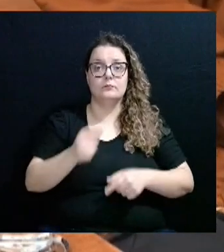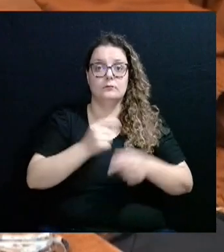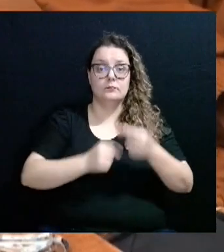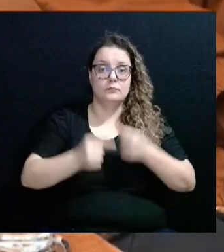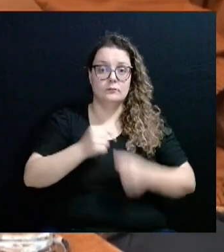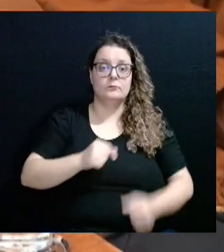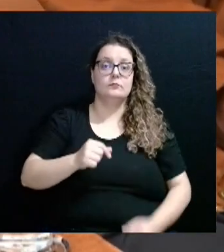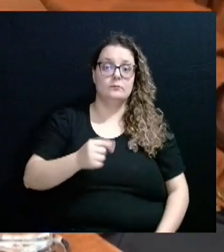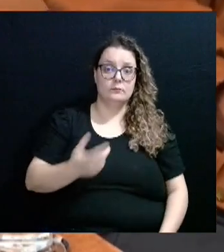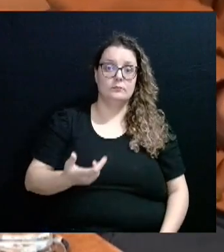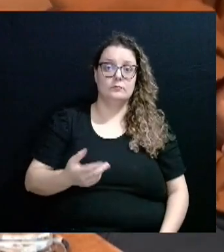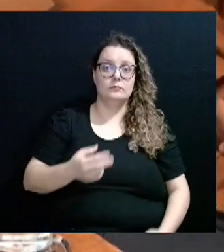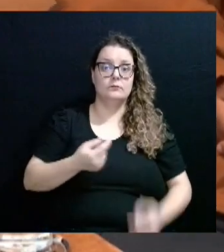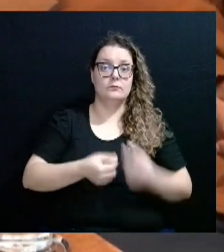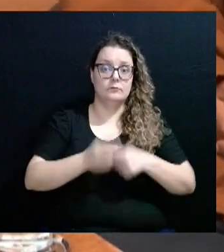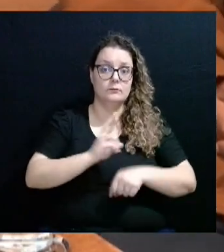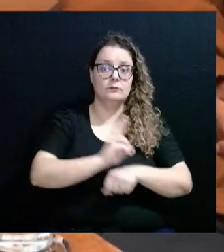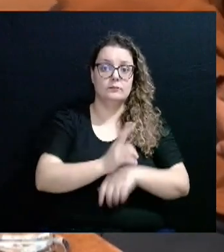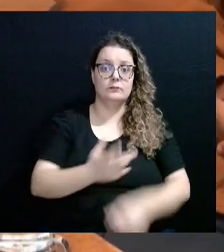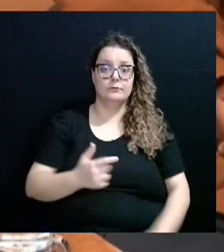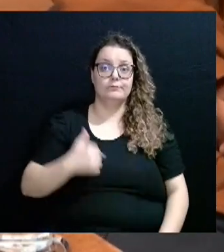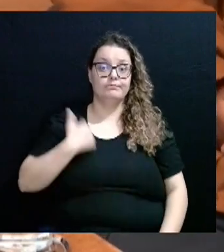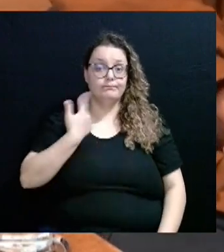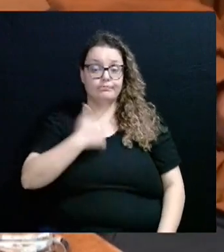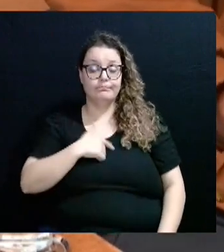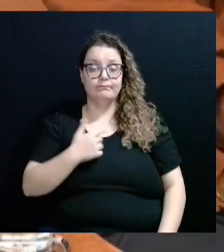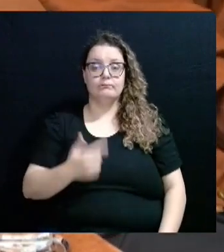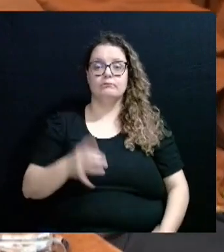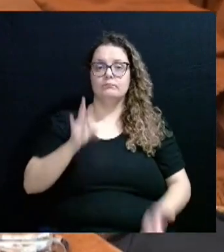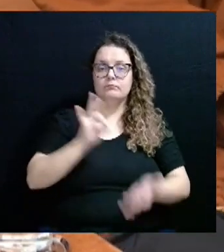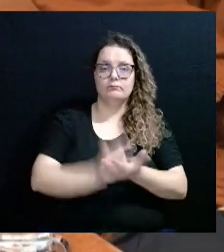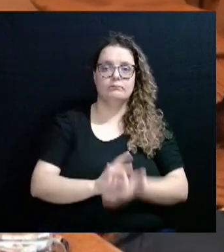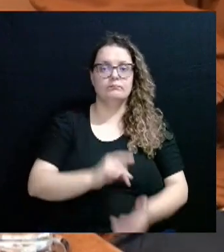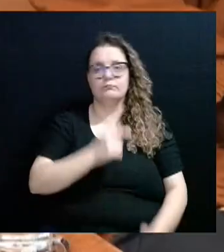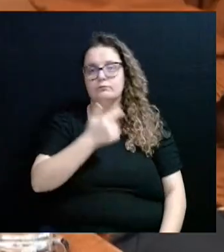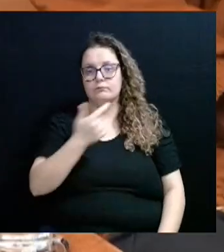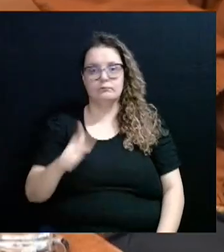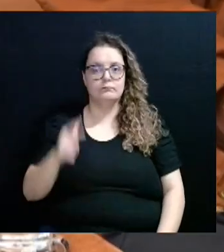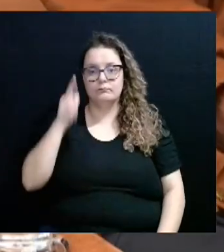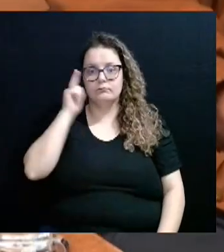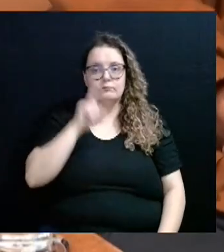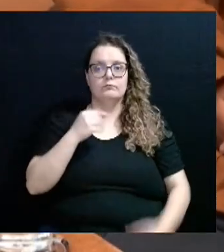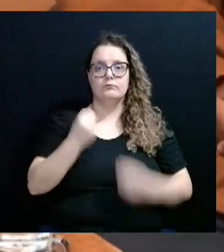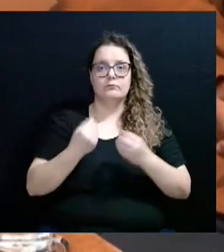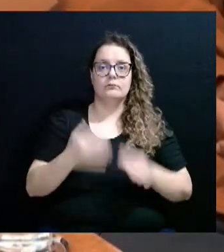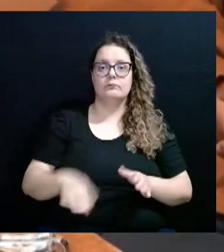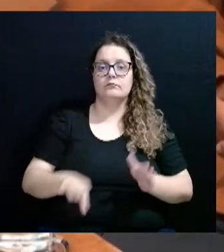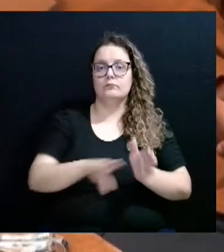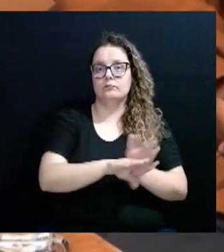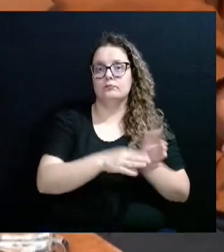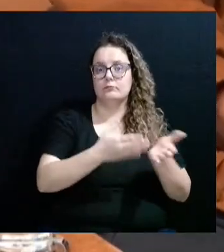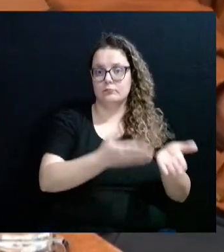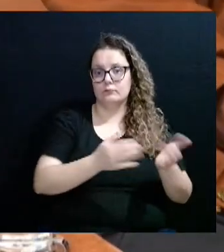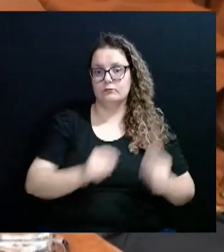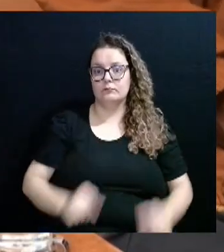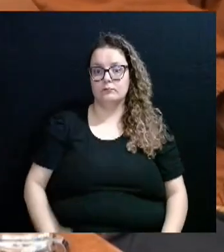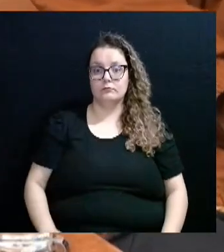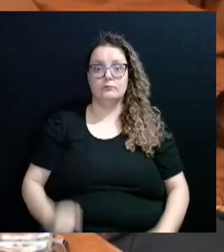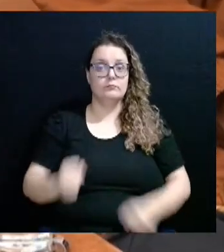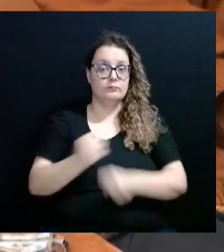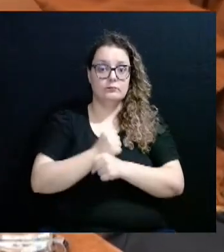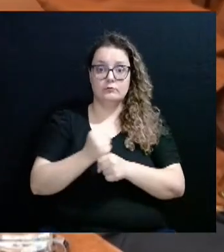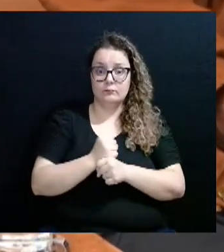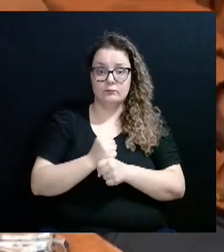não conseguia atingir. Então a Guida deu uma tarefa de esse ano a gente dar um basta nisso, assim, ainda